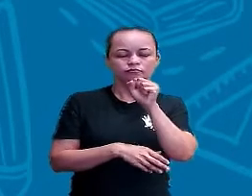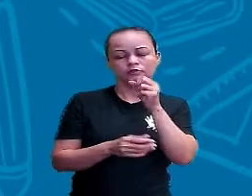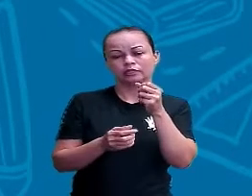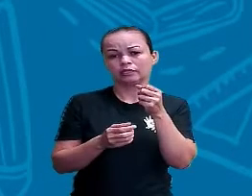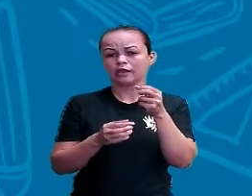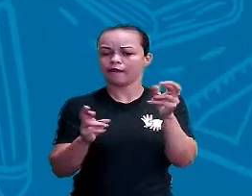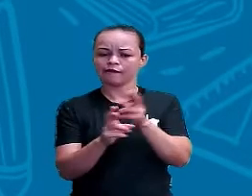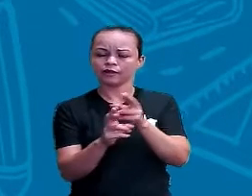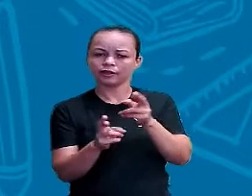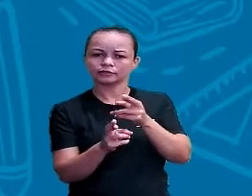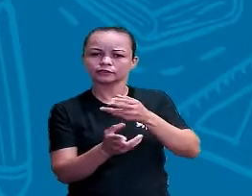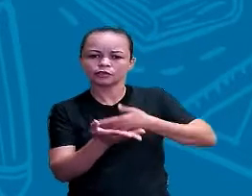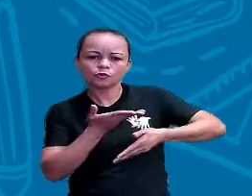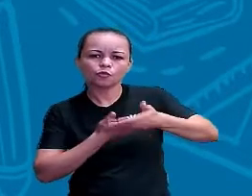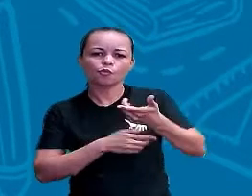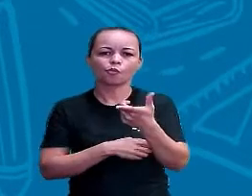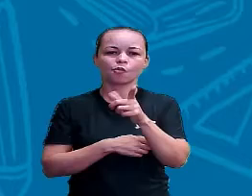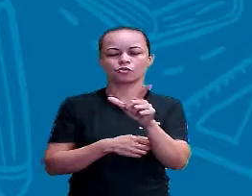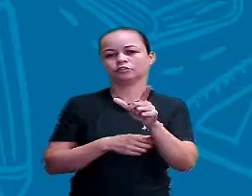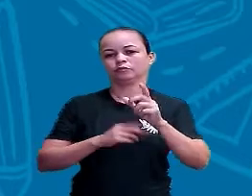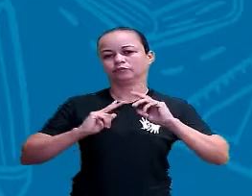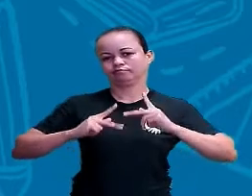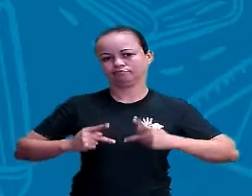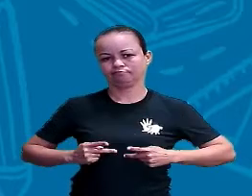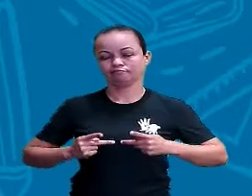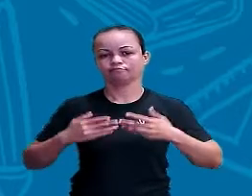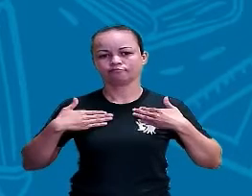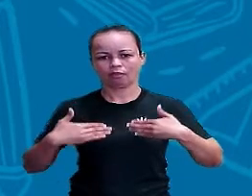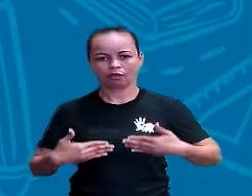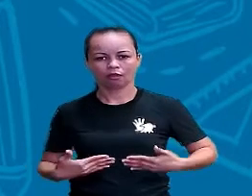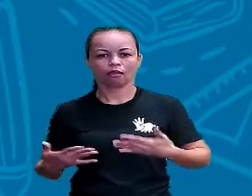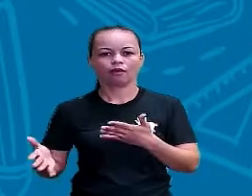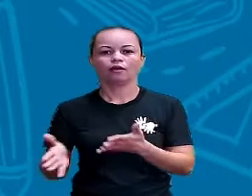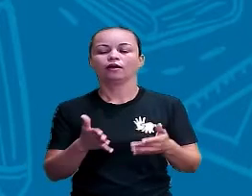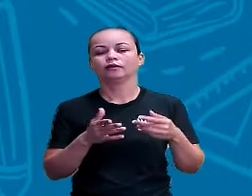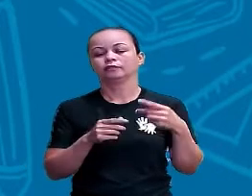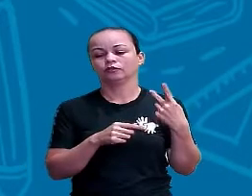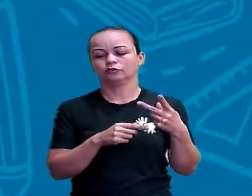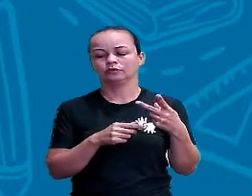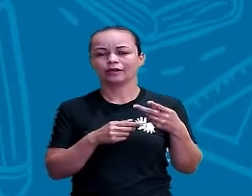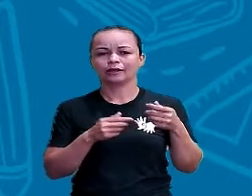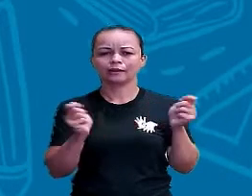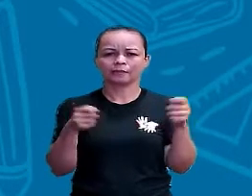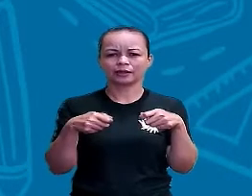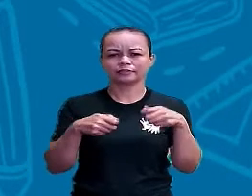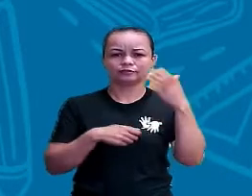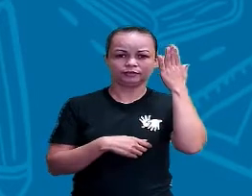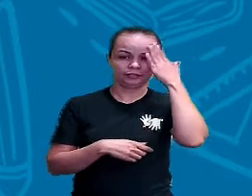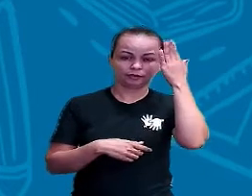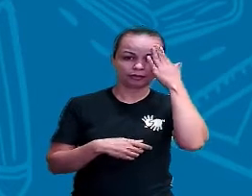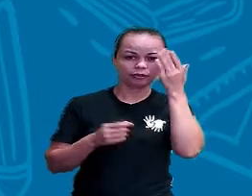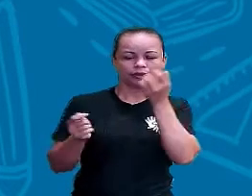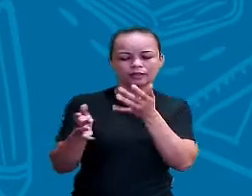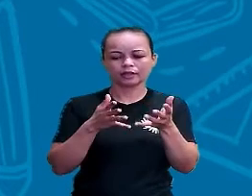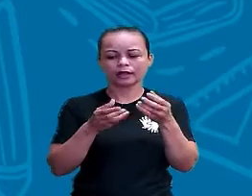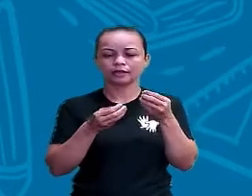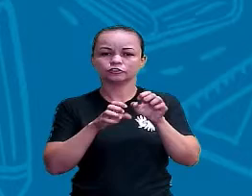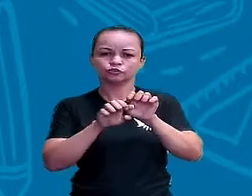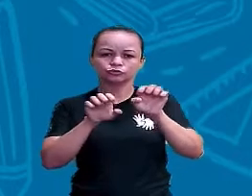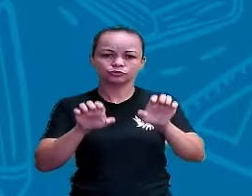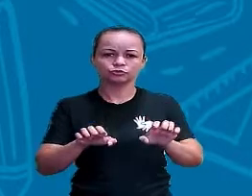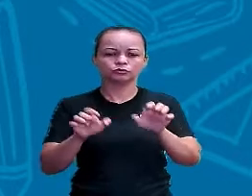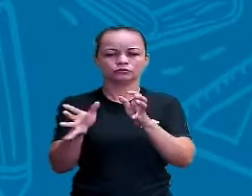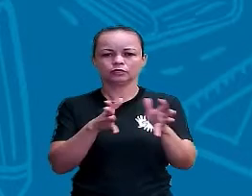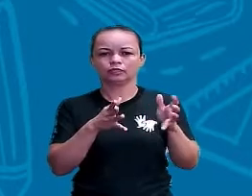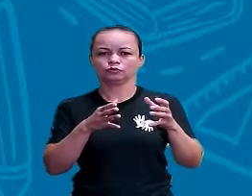outros sistemas do corpo humano. Além disso, também seremos capazes de compreender as estruturas, tá certo? Os órgãos